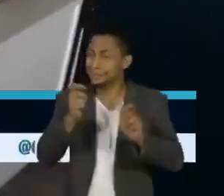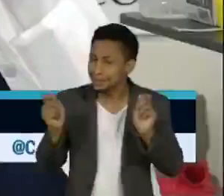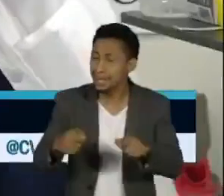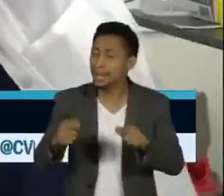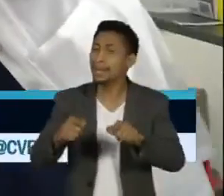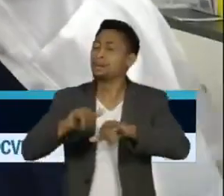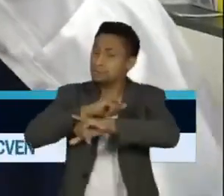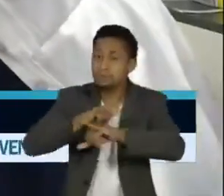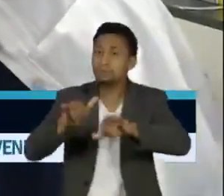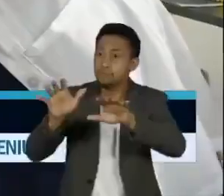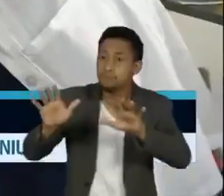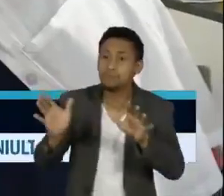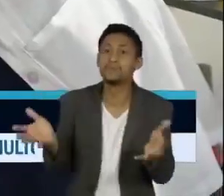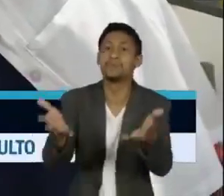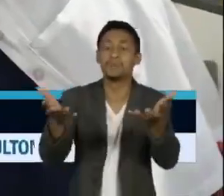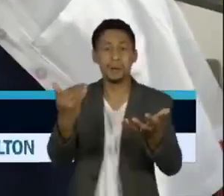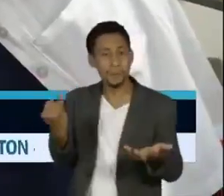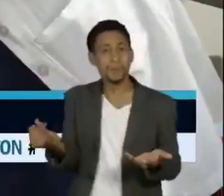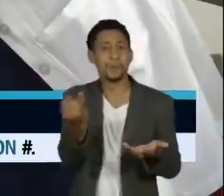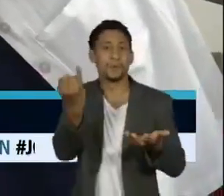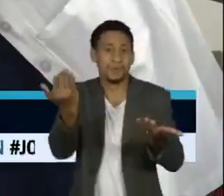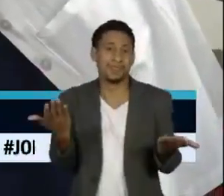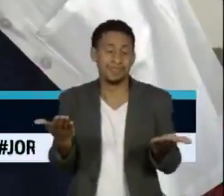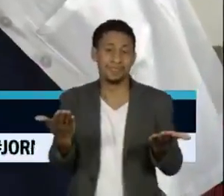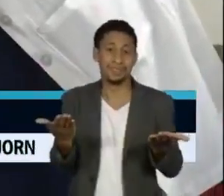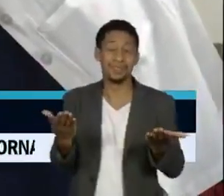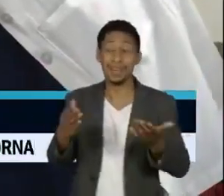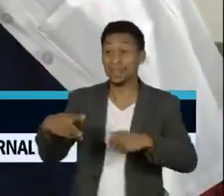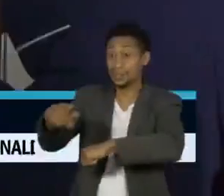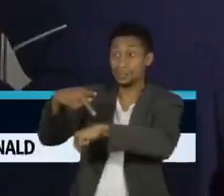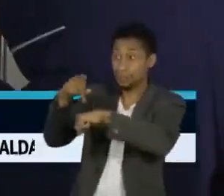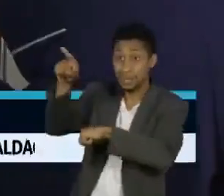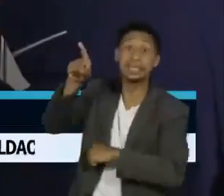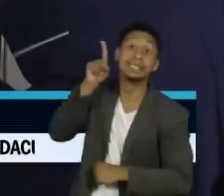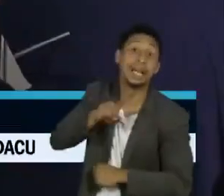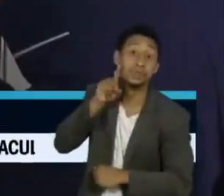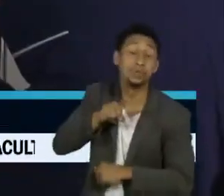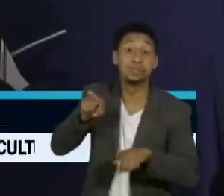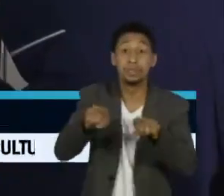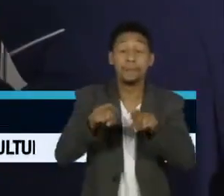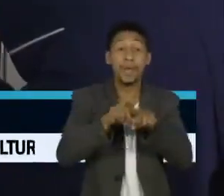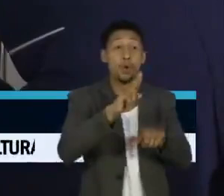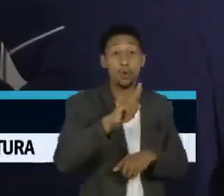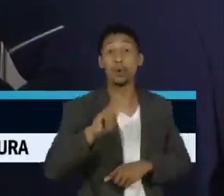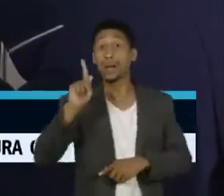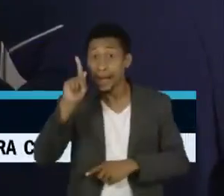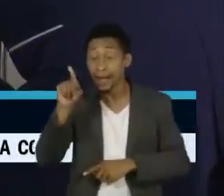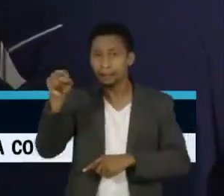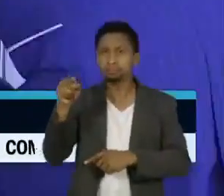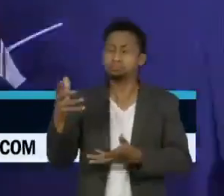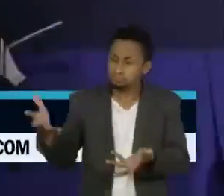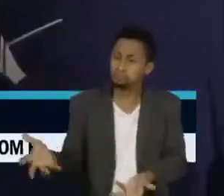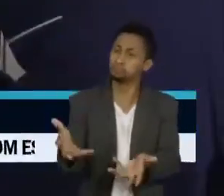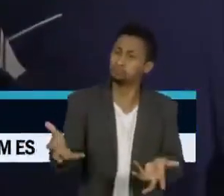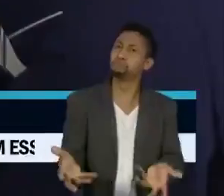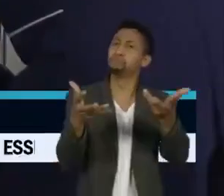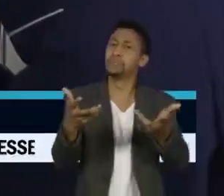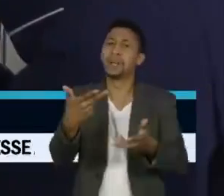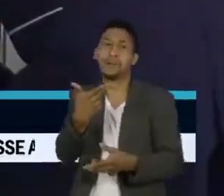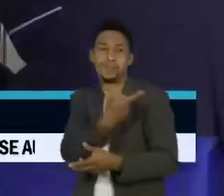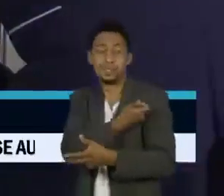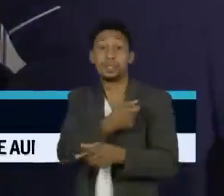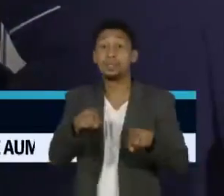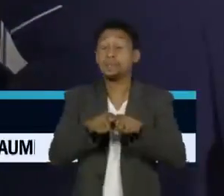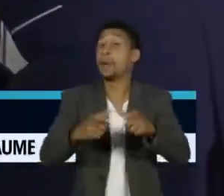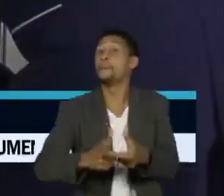uma mensagem muito importante para as pessoas. Isso tem acontecido nos Estados Unidos, tem acontecido no Reino Unido, e tem uma grande parte da população que